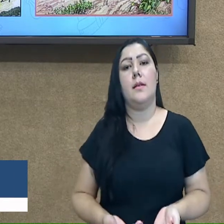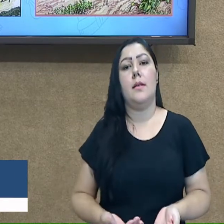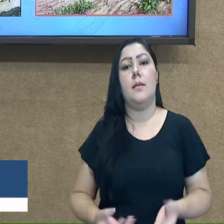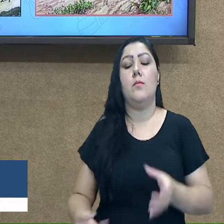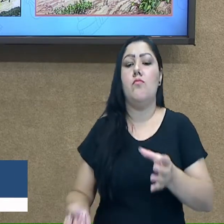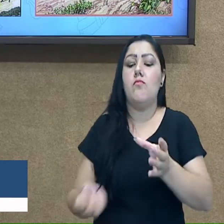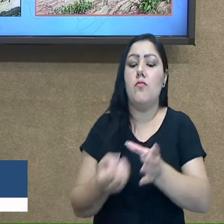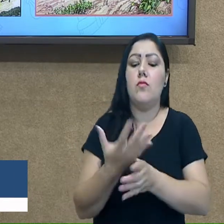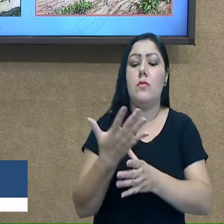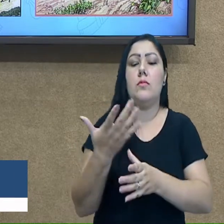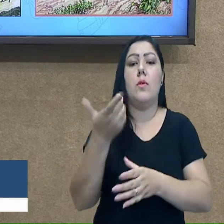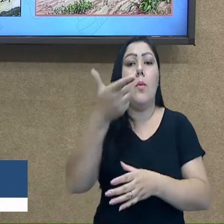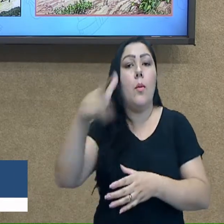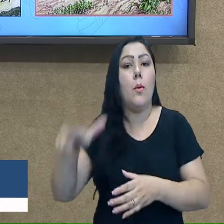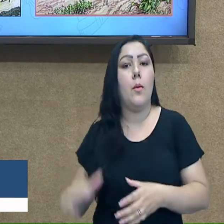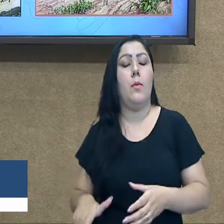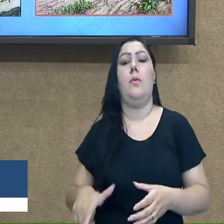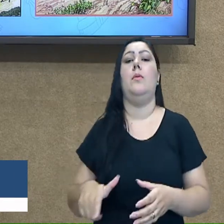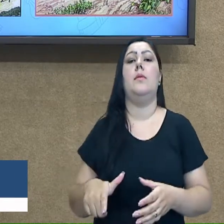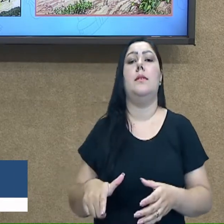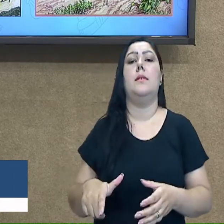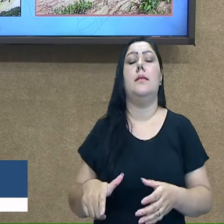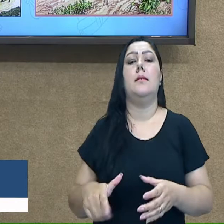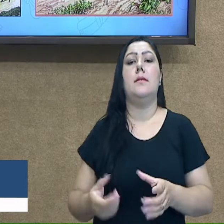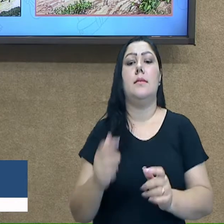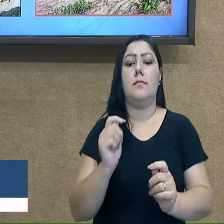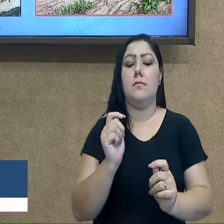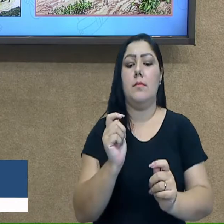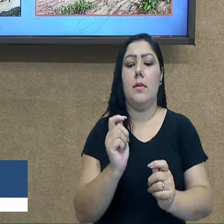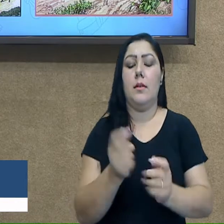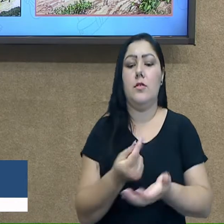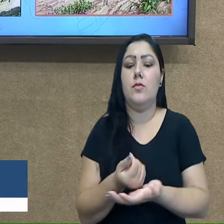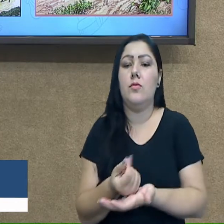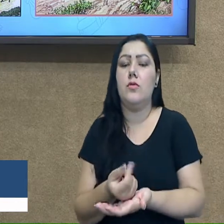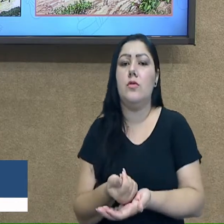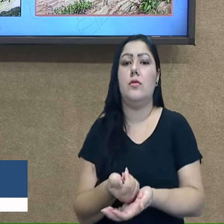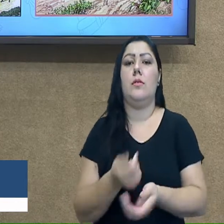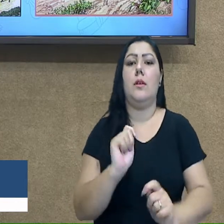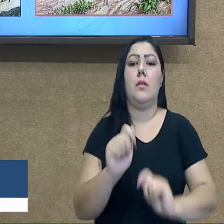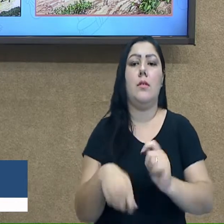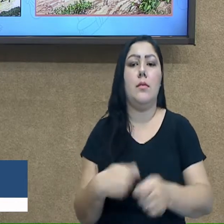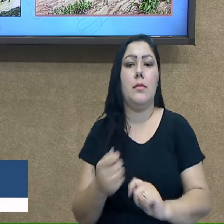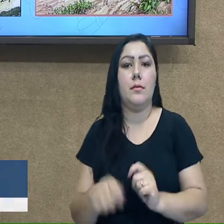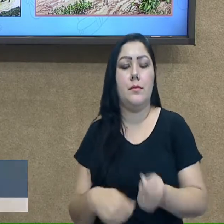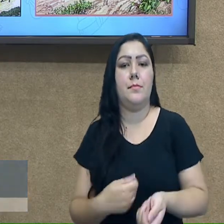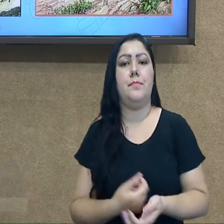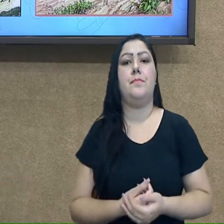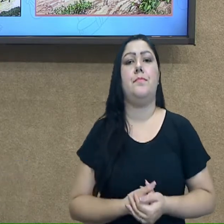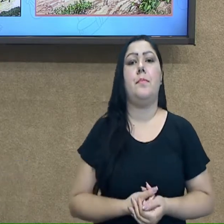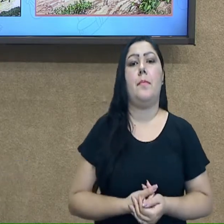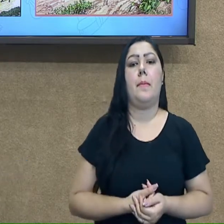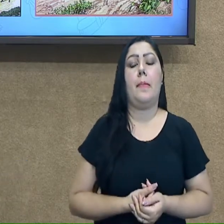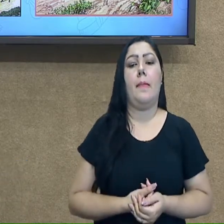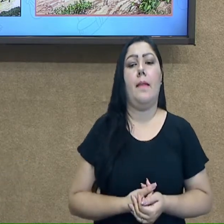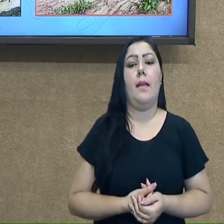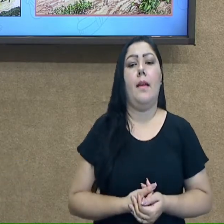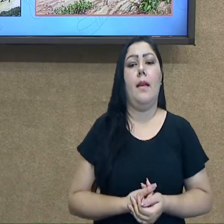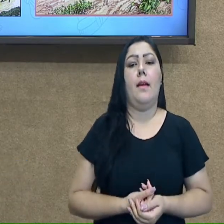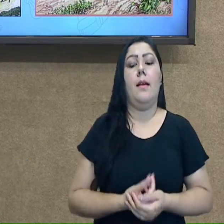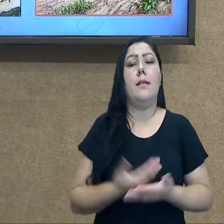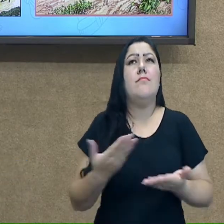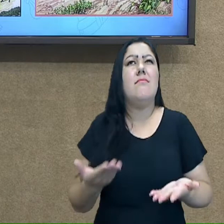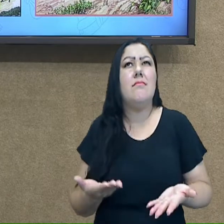econômicas, destinadas à subsistência. De início, a criação de gado era apenas uma